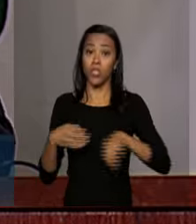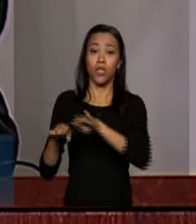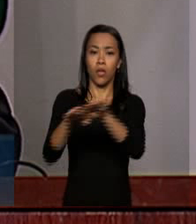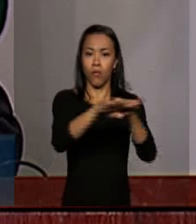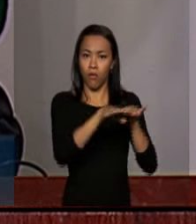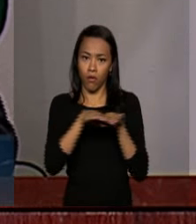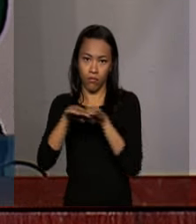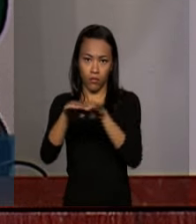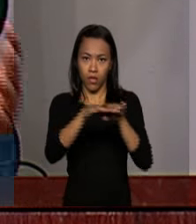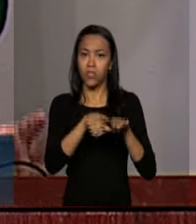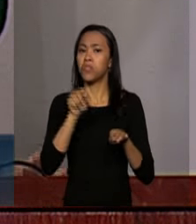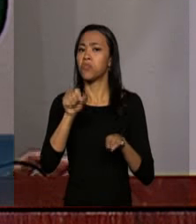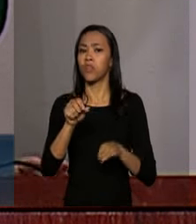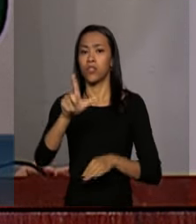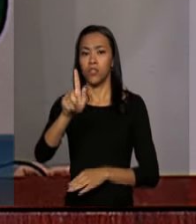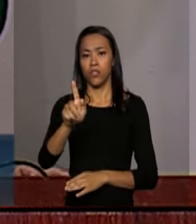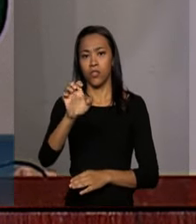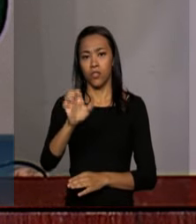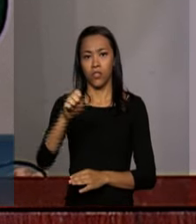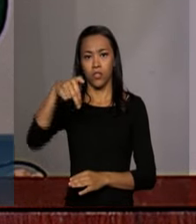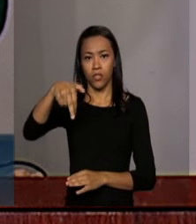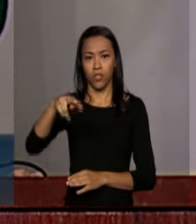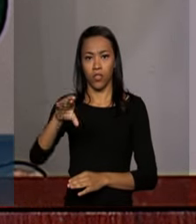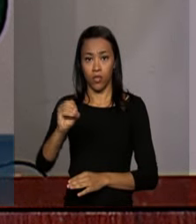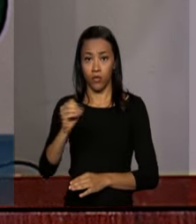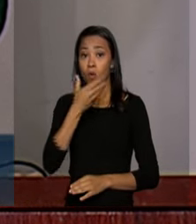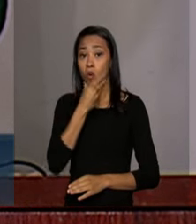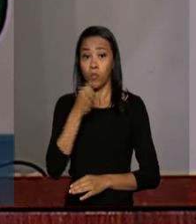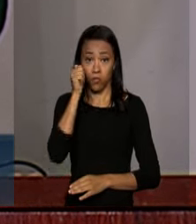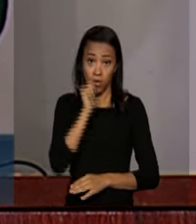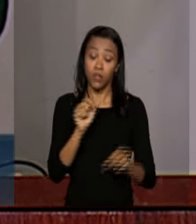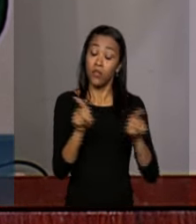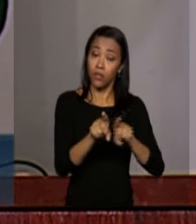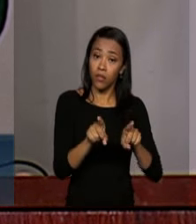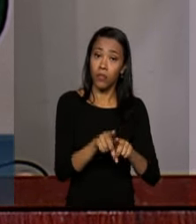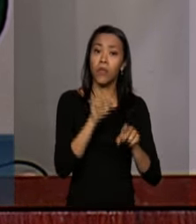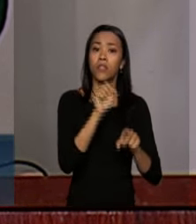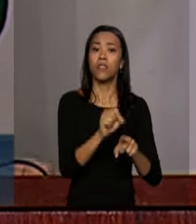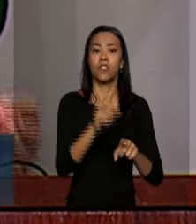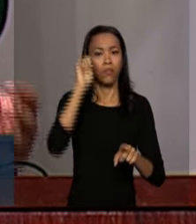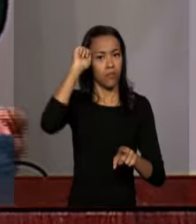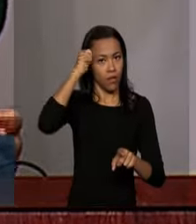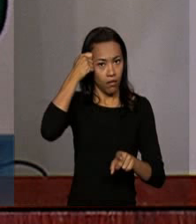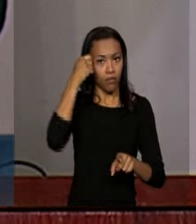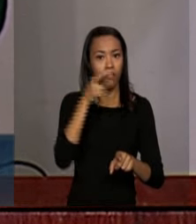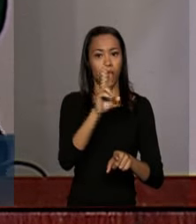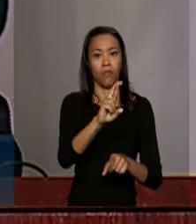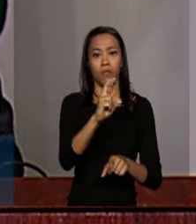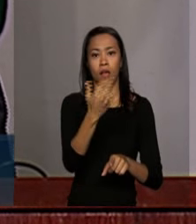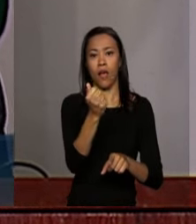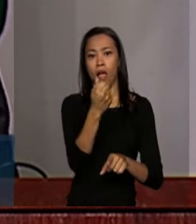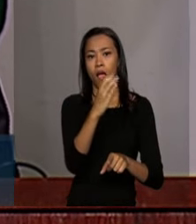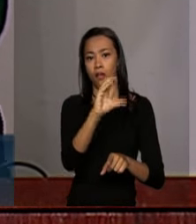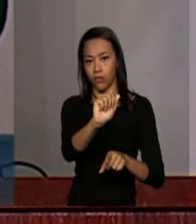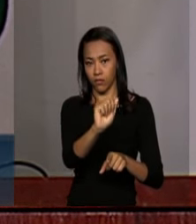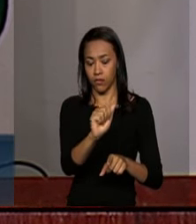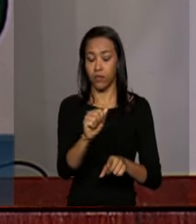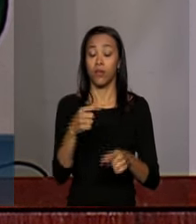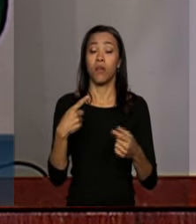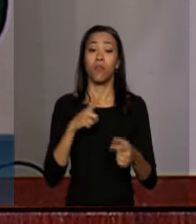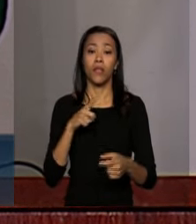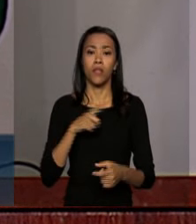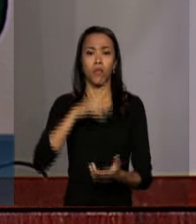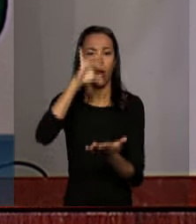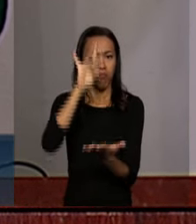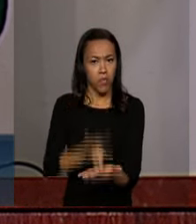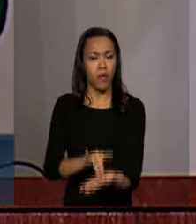hierarquia. Essa transformação será benéfica para o conjunto do Ministério, que gozará de ainda maior legitimidade